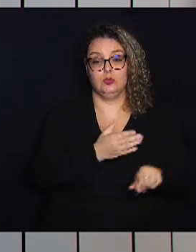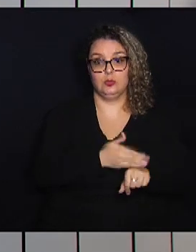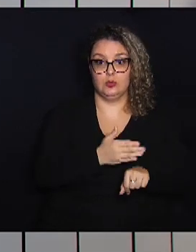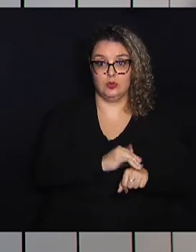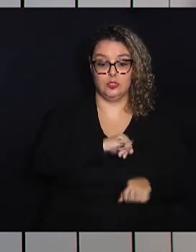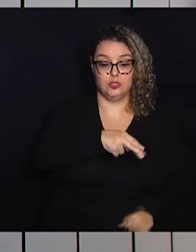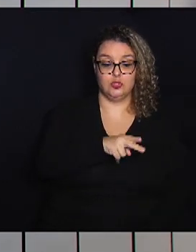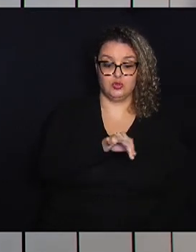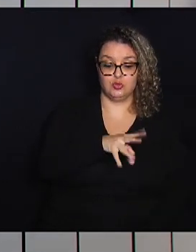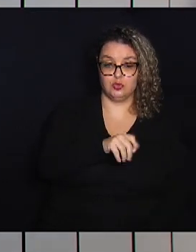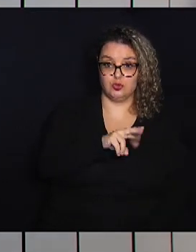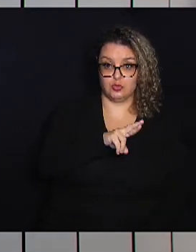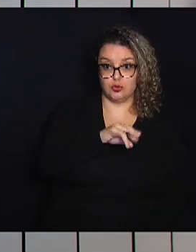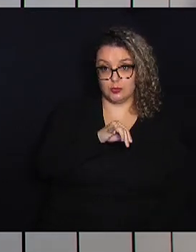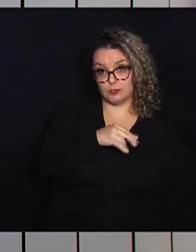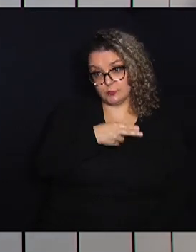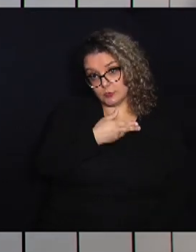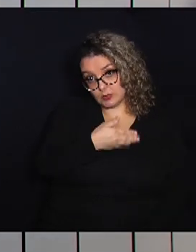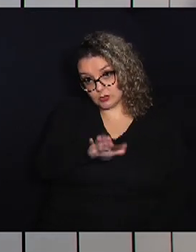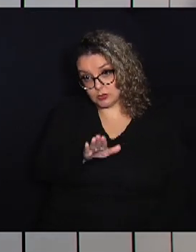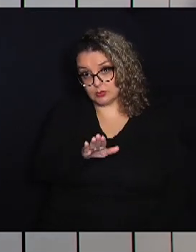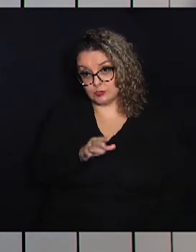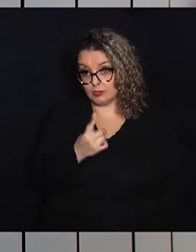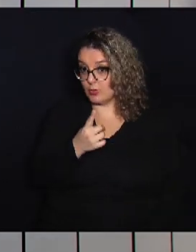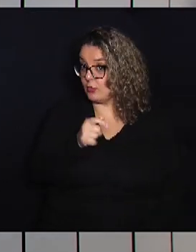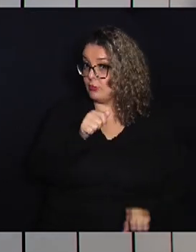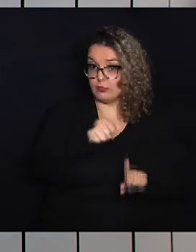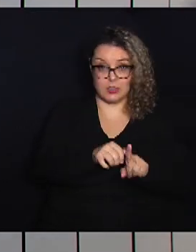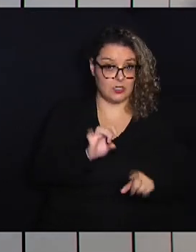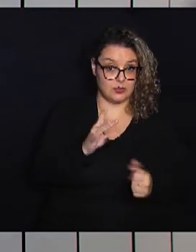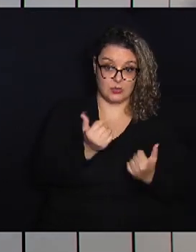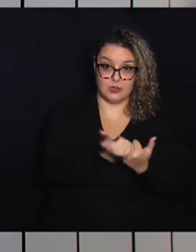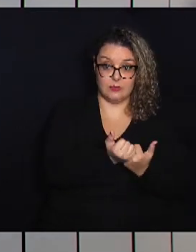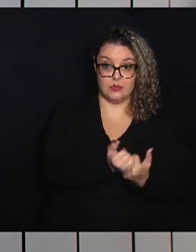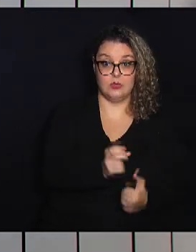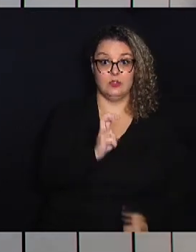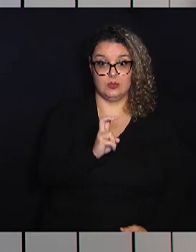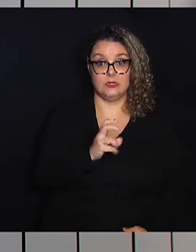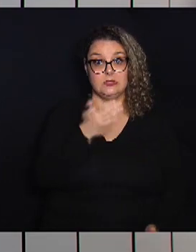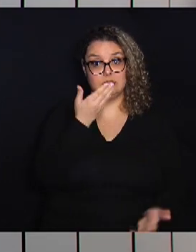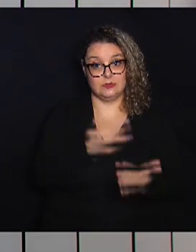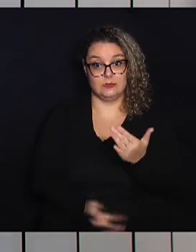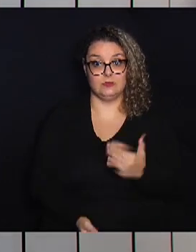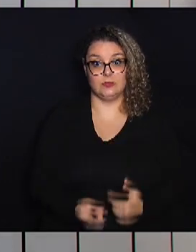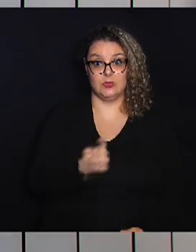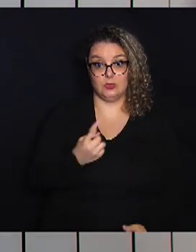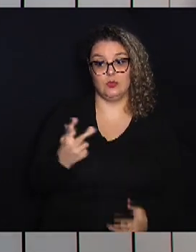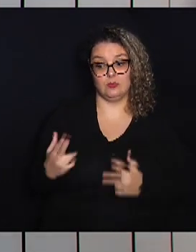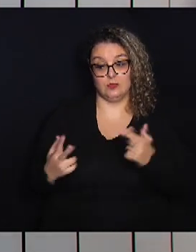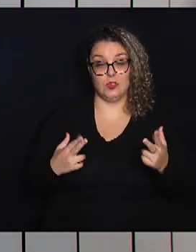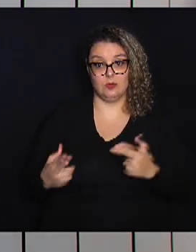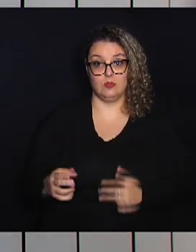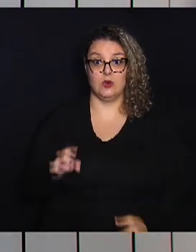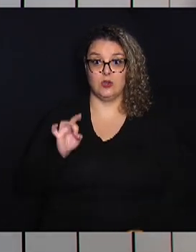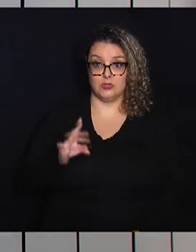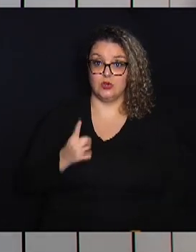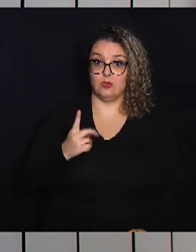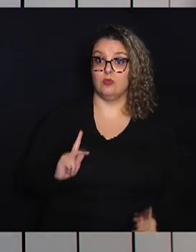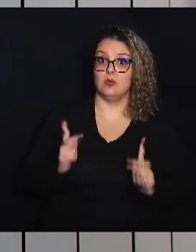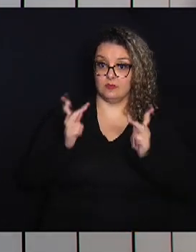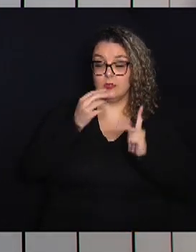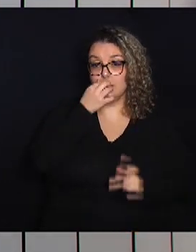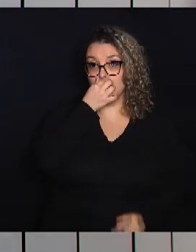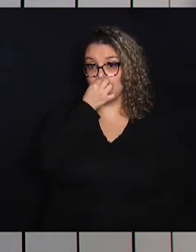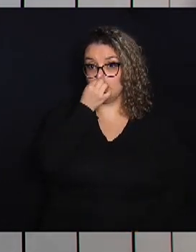Júnior Rocha, que ficou apenas 1 mês no cargo. Foram 5 derrotas, 1 empate e apenas 1 vitória.